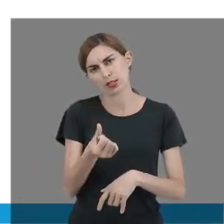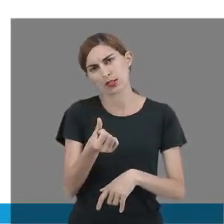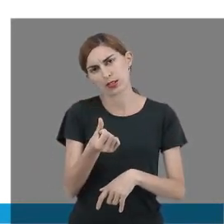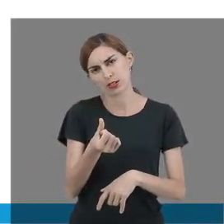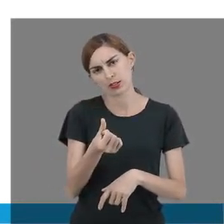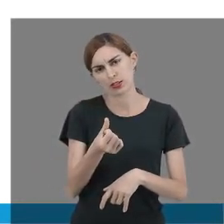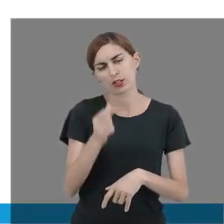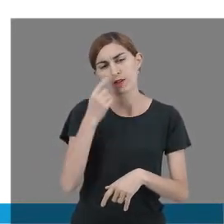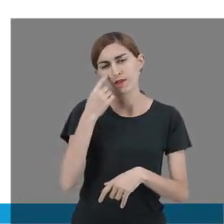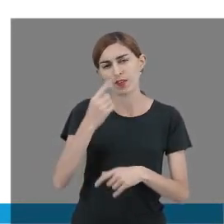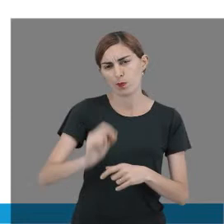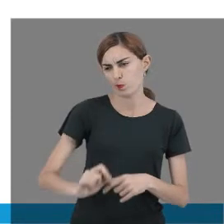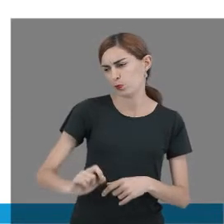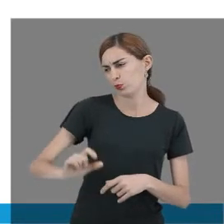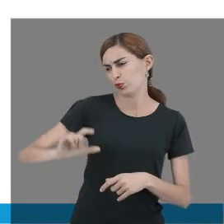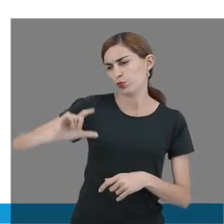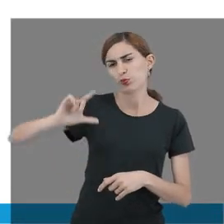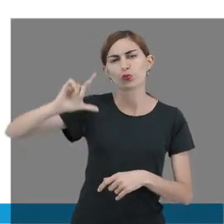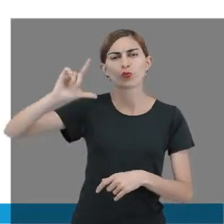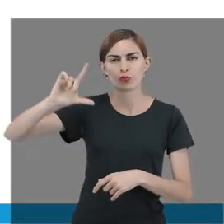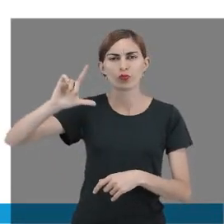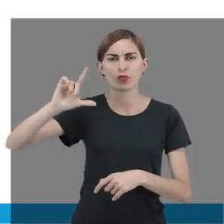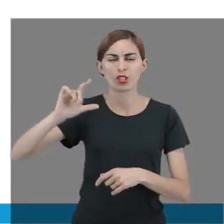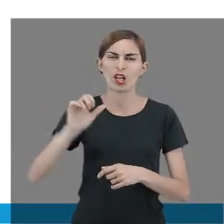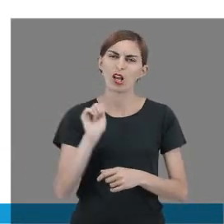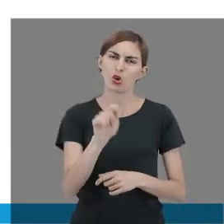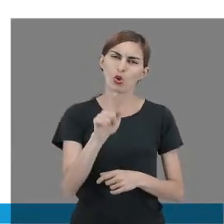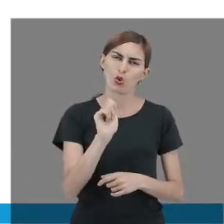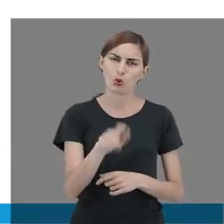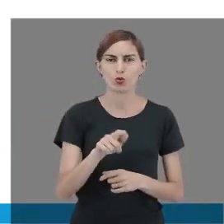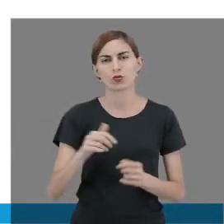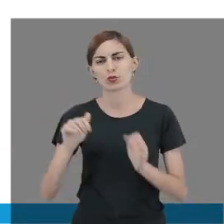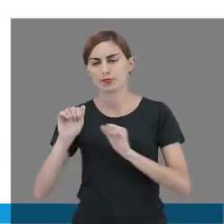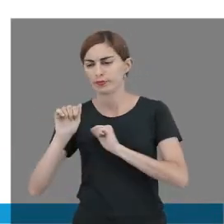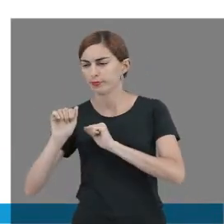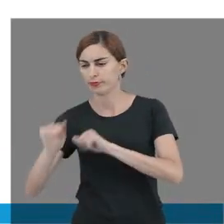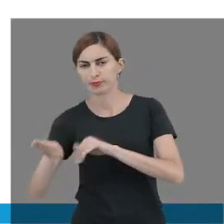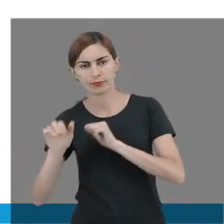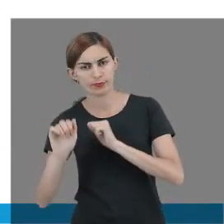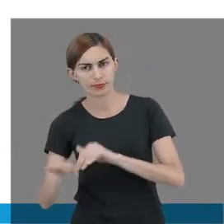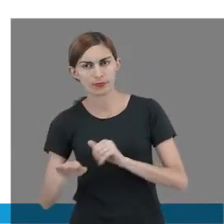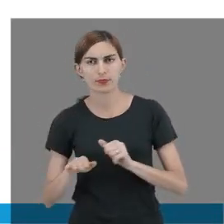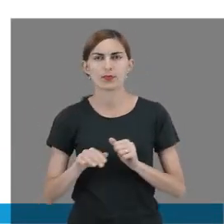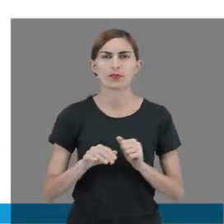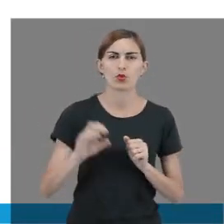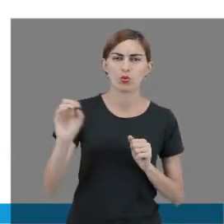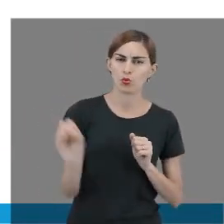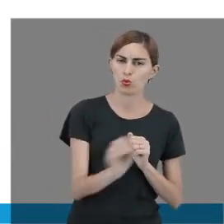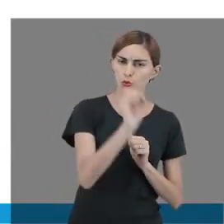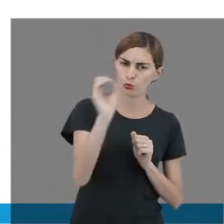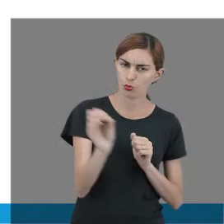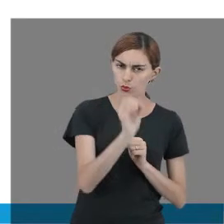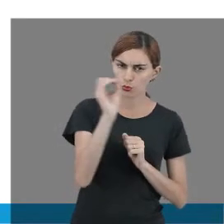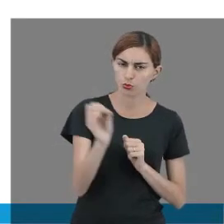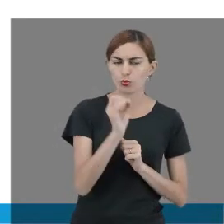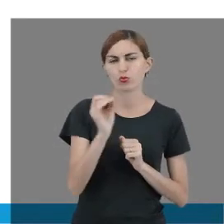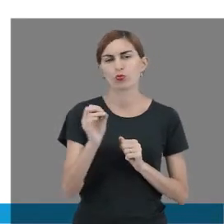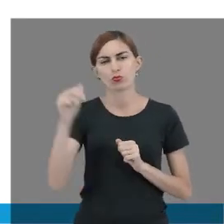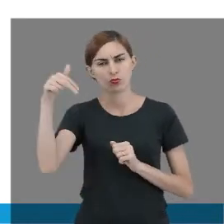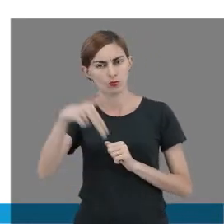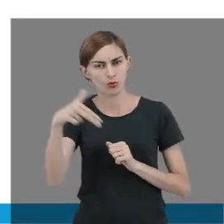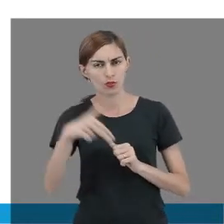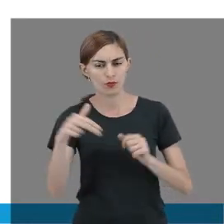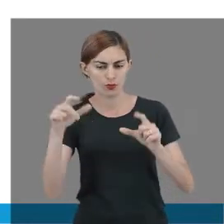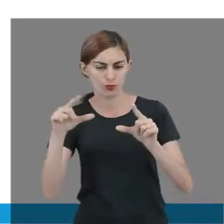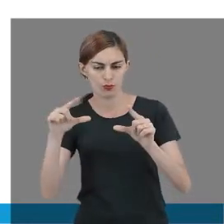pico grande que começou exatamente em torno de agosto, setembro, teve seu auge em torno de outubro e novembro, e aí começa a reduzir o